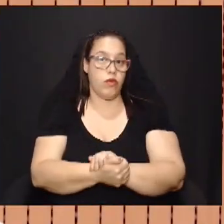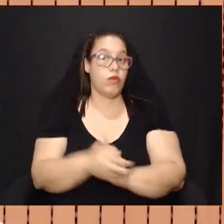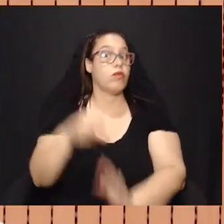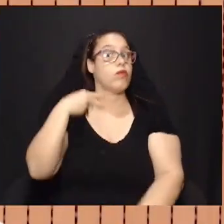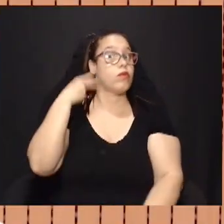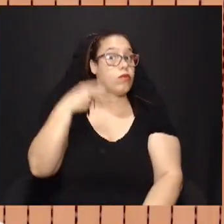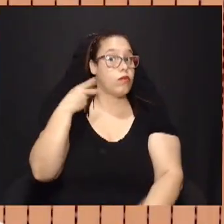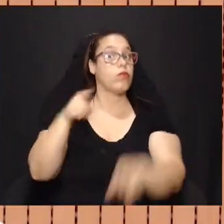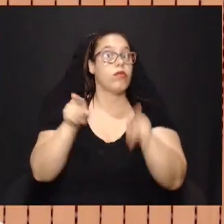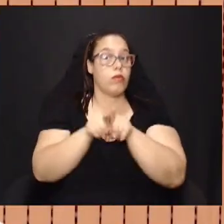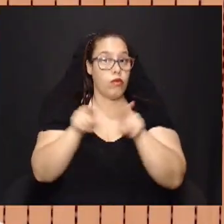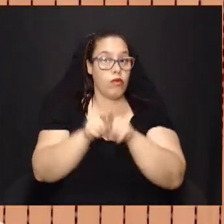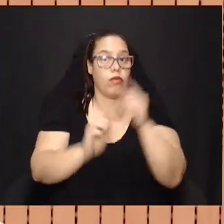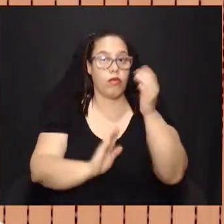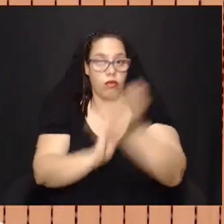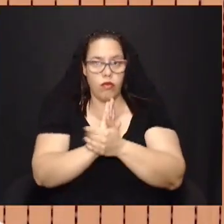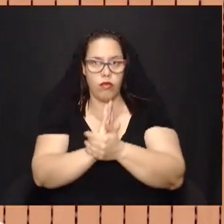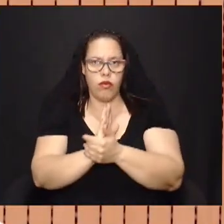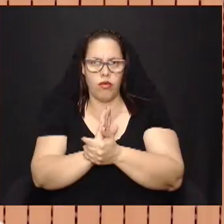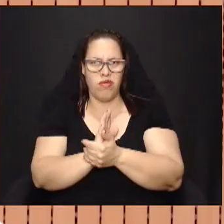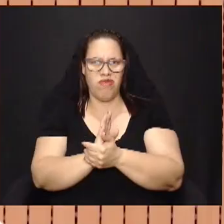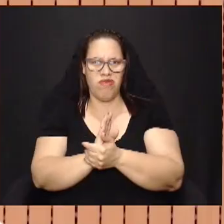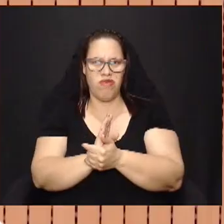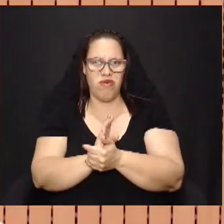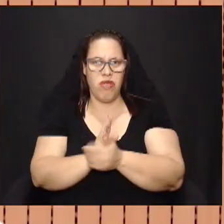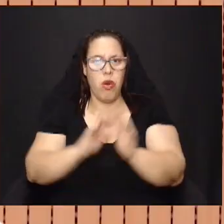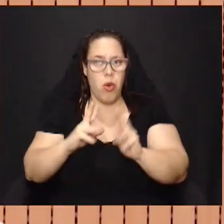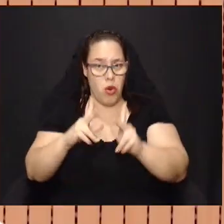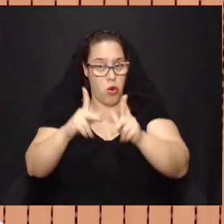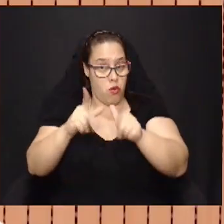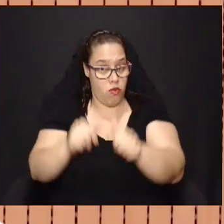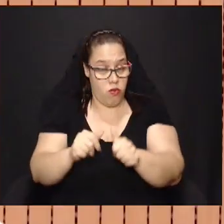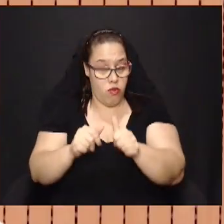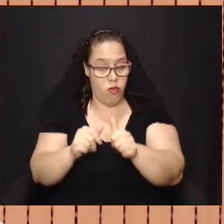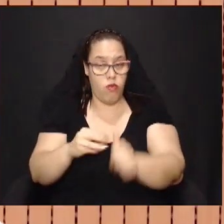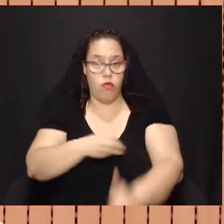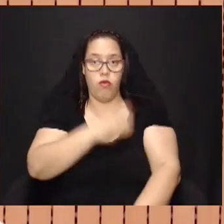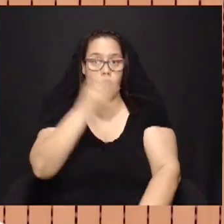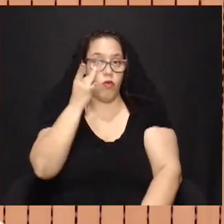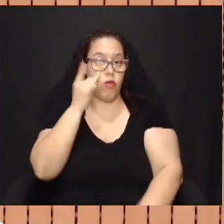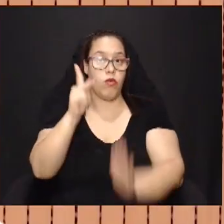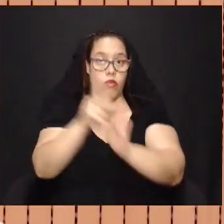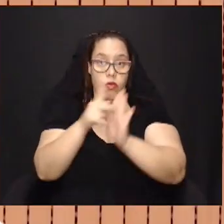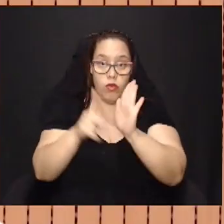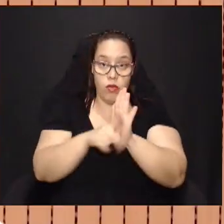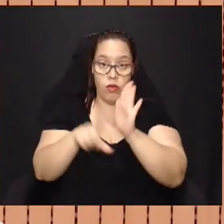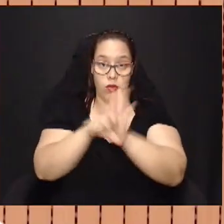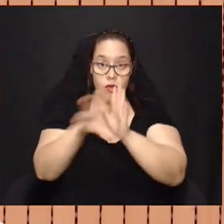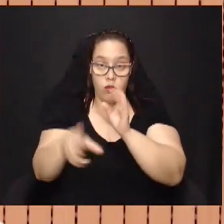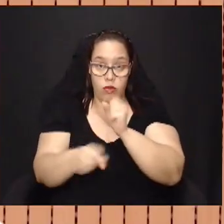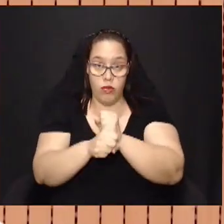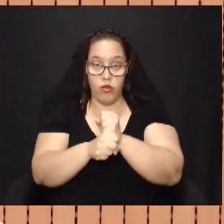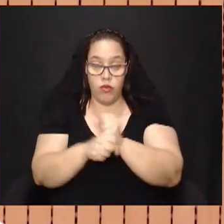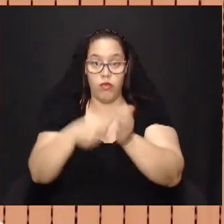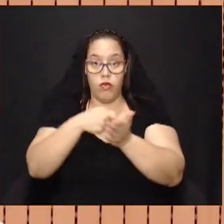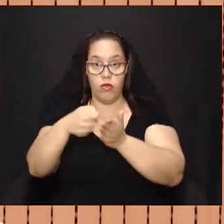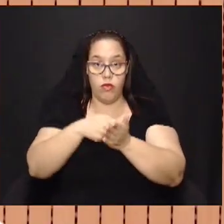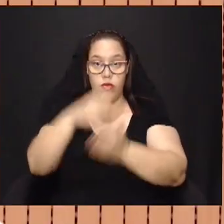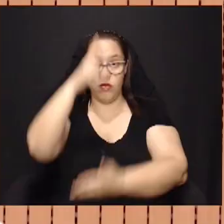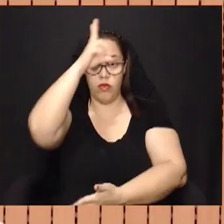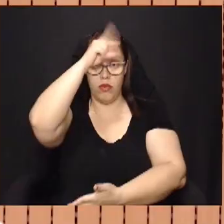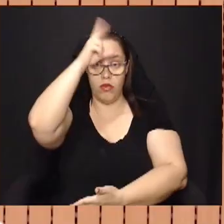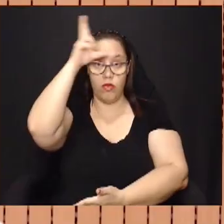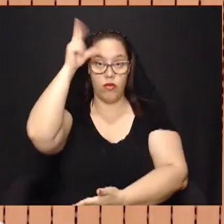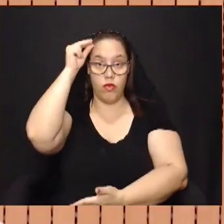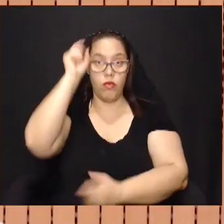também aprovaram, mas desta vez por maioria dos presentes, o projeto de lei complementar de autoria do prefeito que